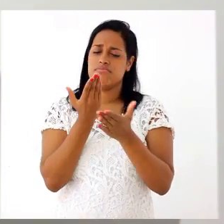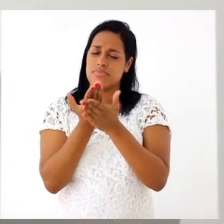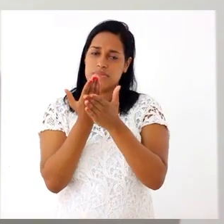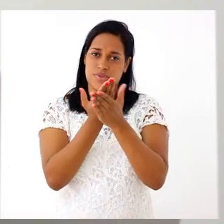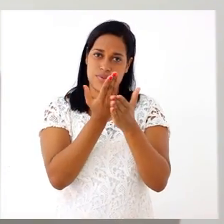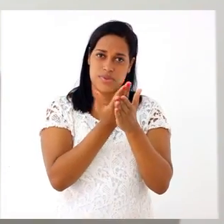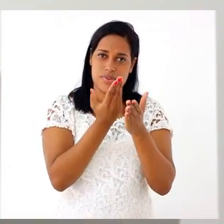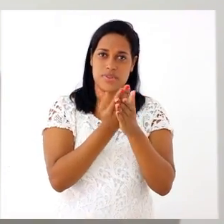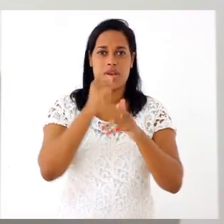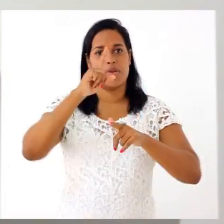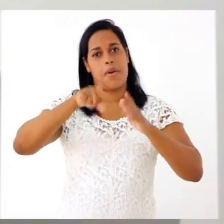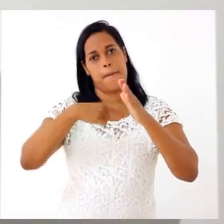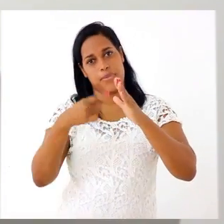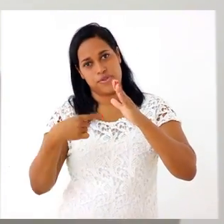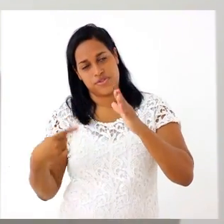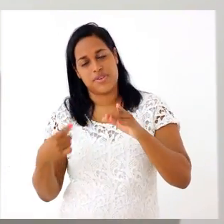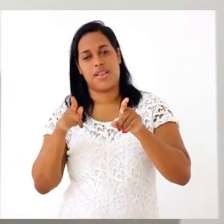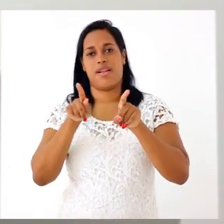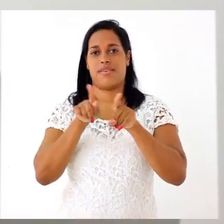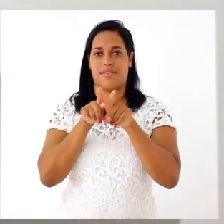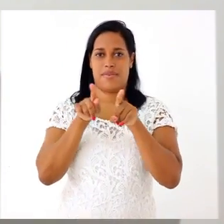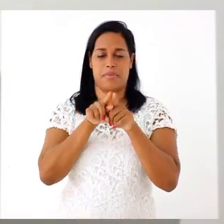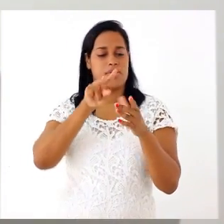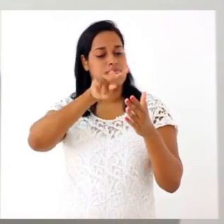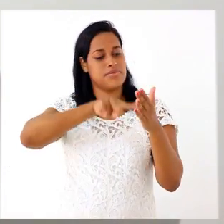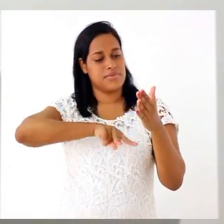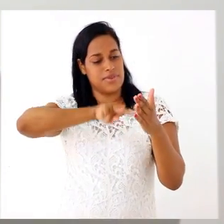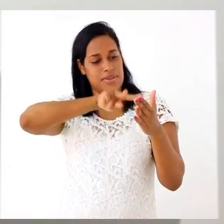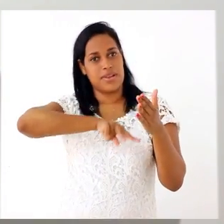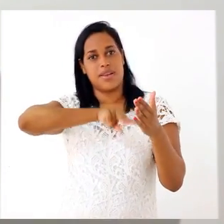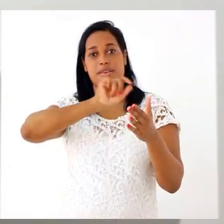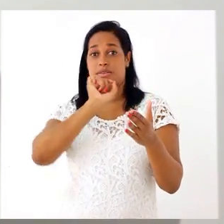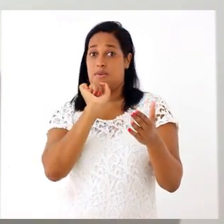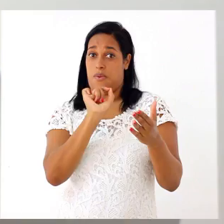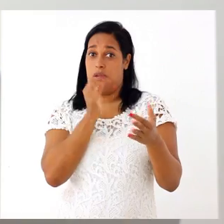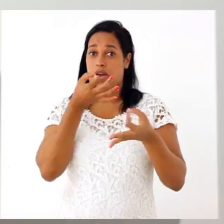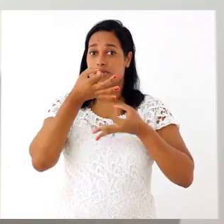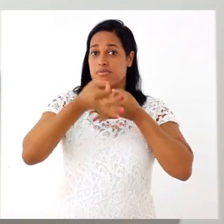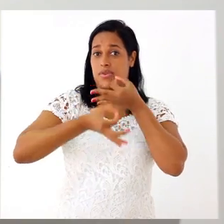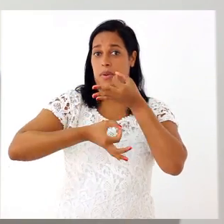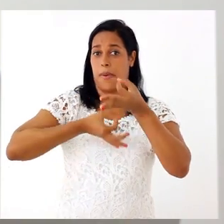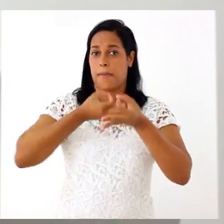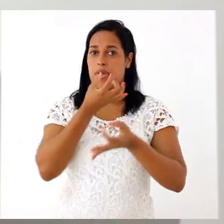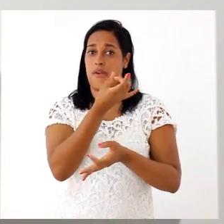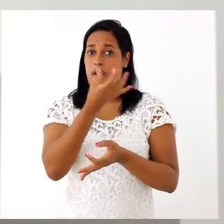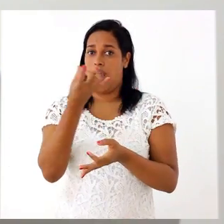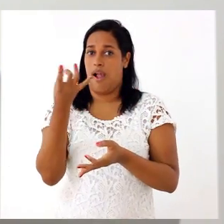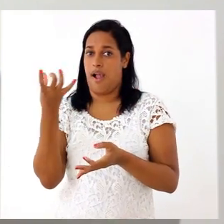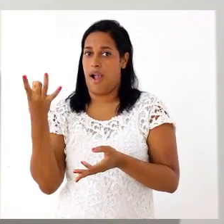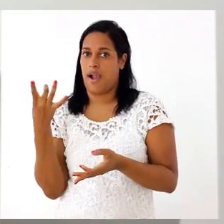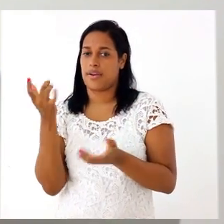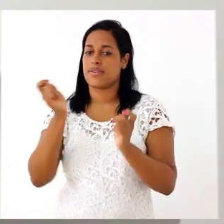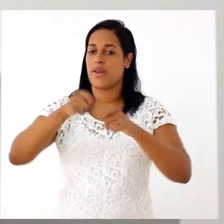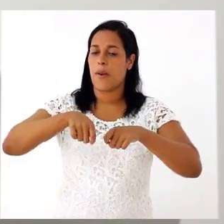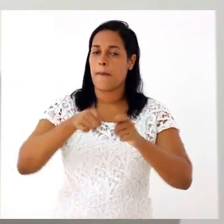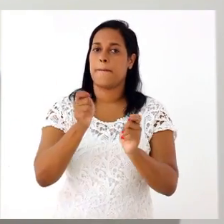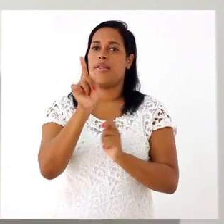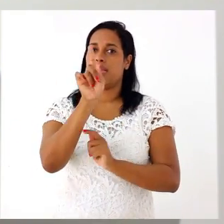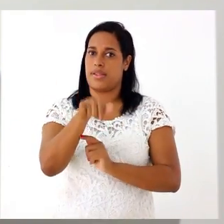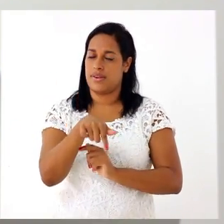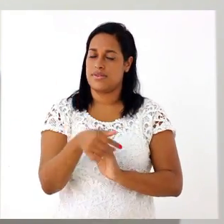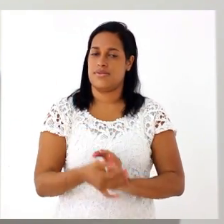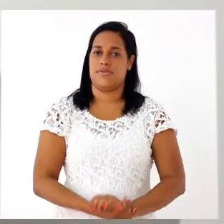estudaram a apostila, viram o que aborda cada uma das competências